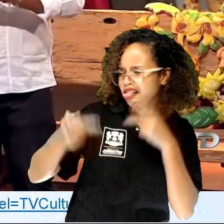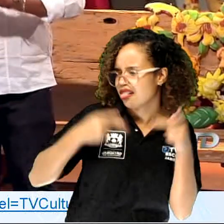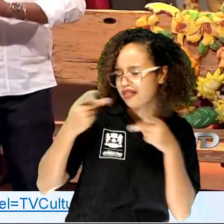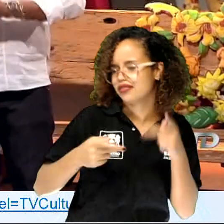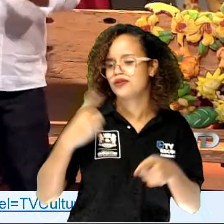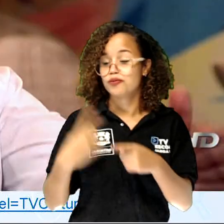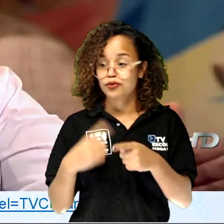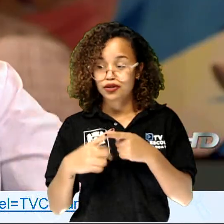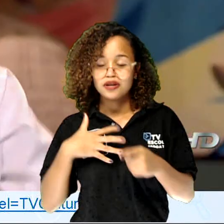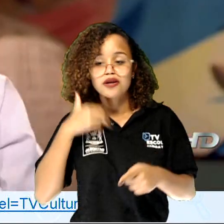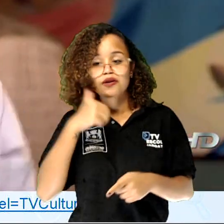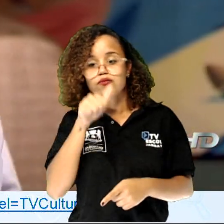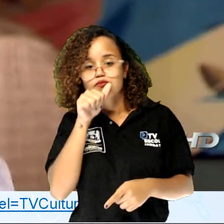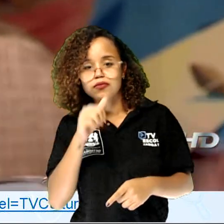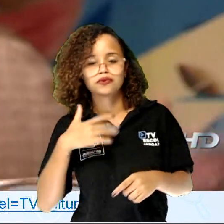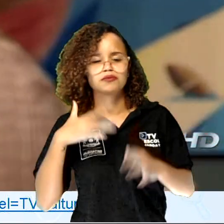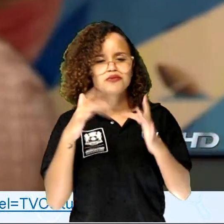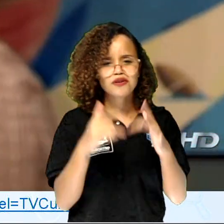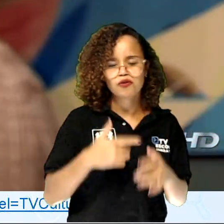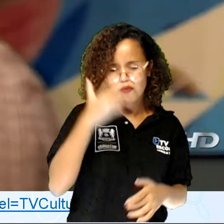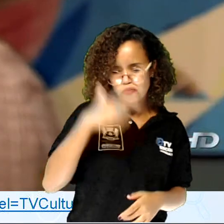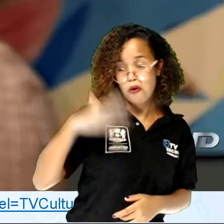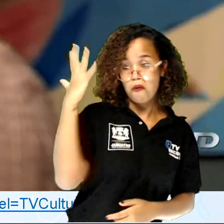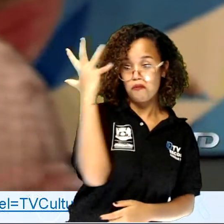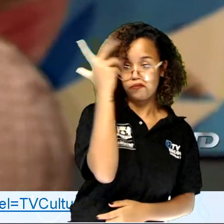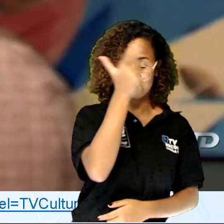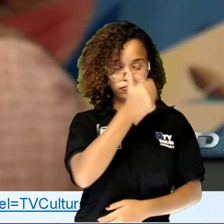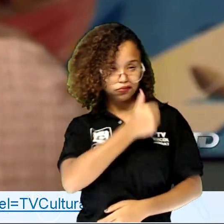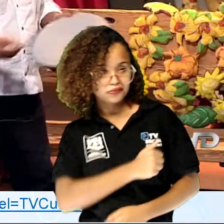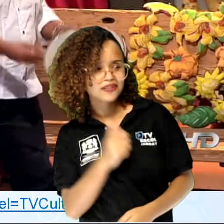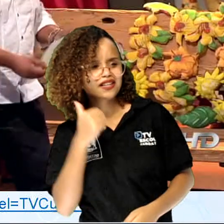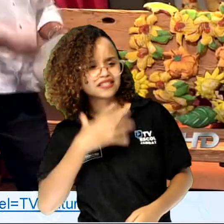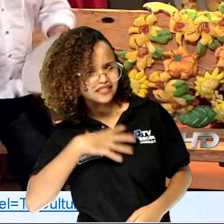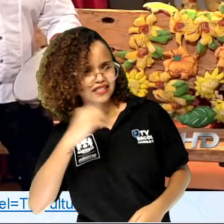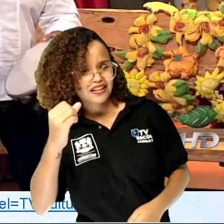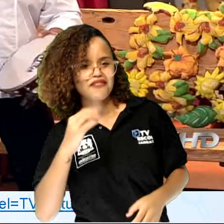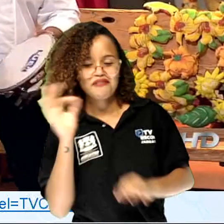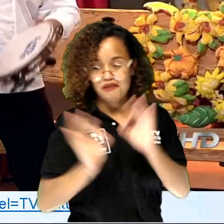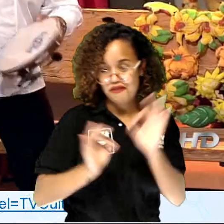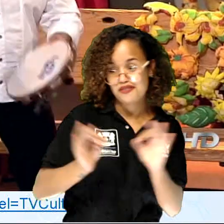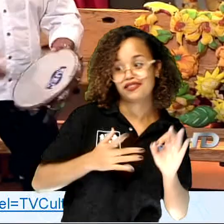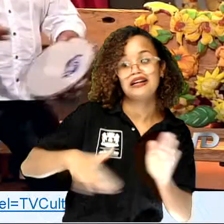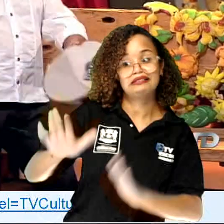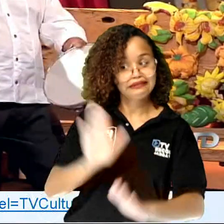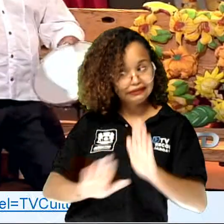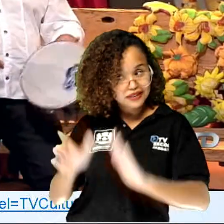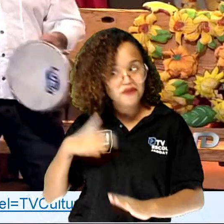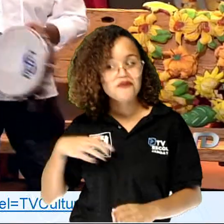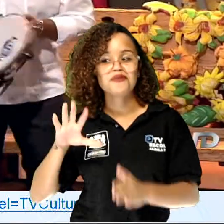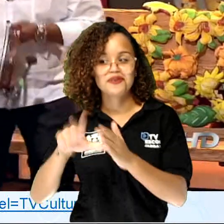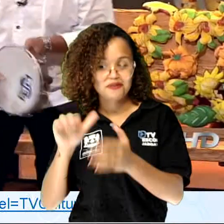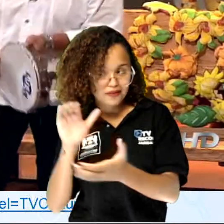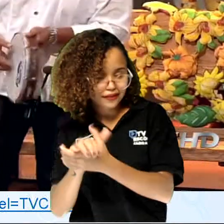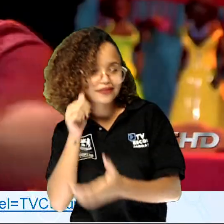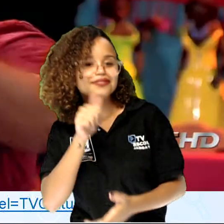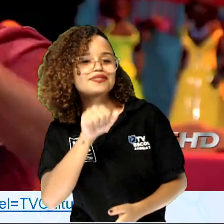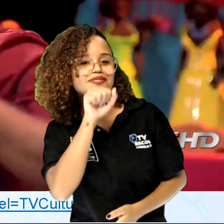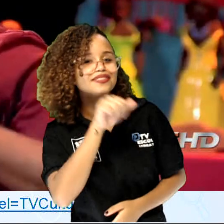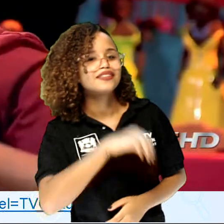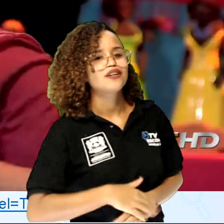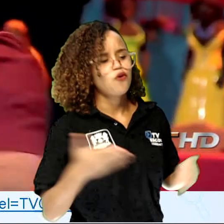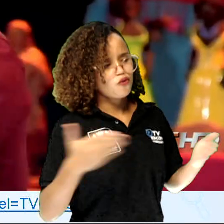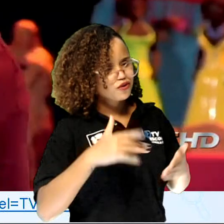E não fale da minha sogra, que ela é um anjo pra mim. Eu posso falar mal da minha, que é encrenqueira e ruim. E não fale da minha sogra, que ela é um anjo pra